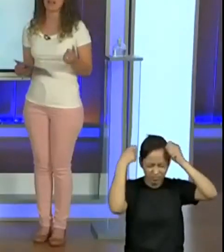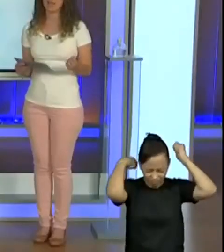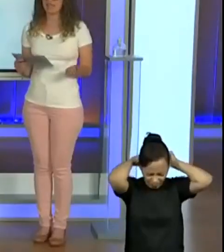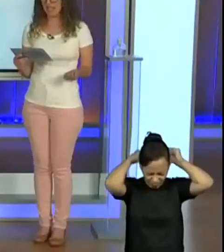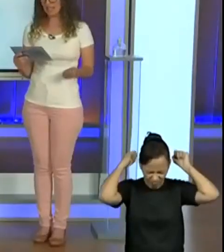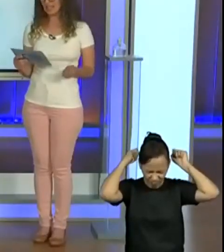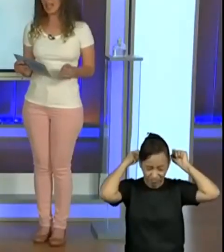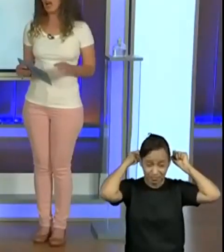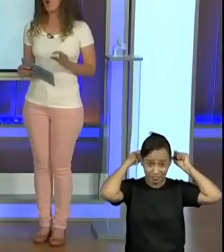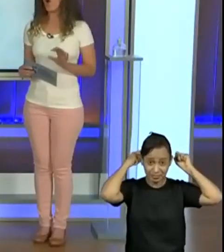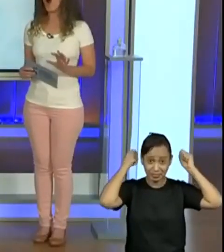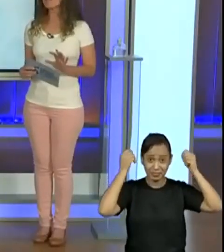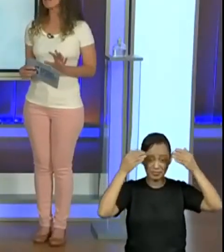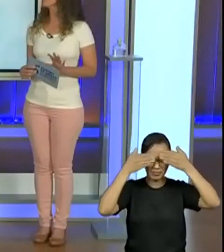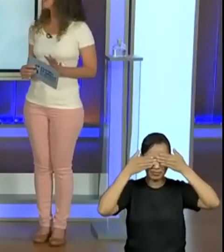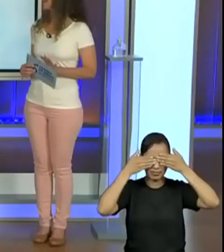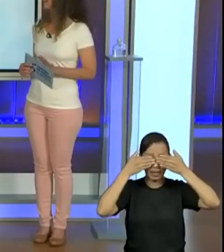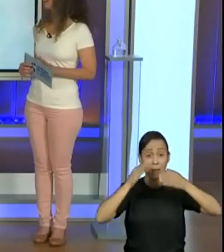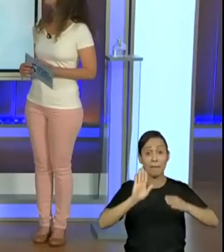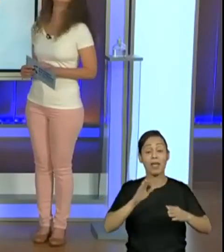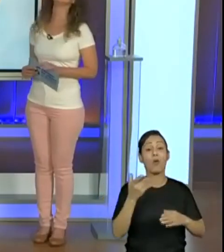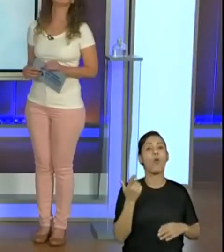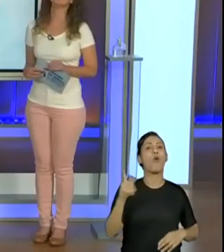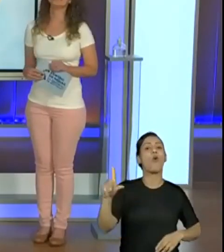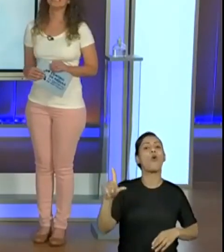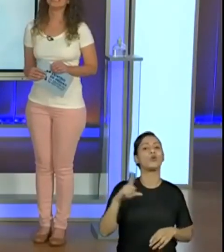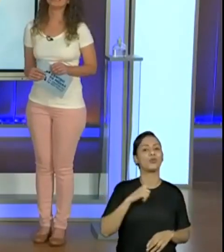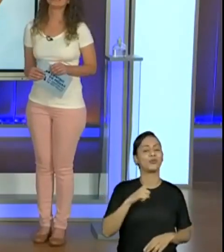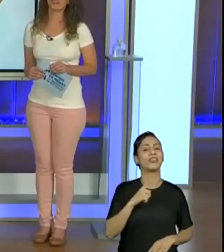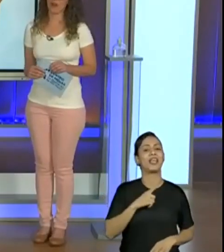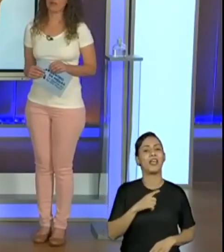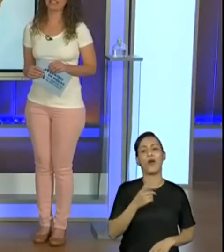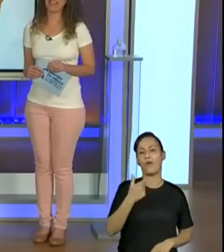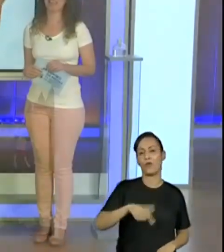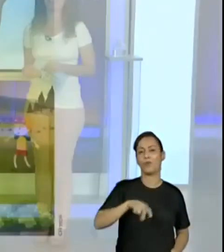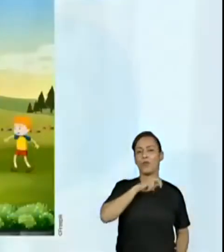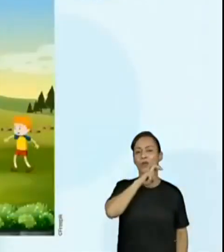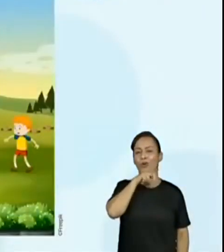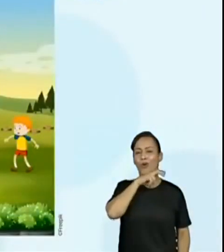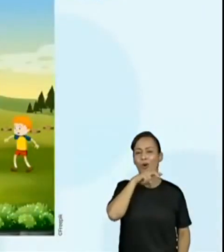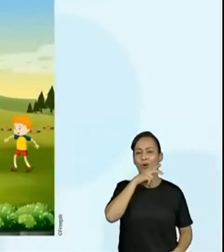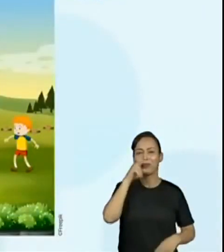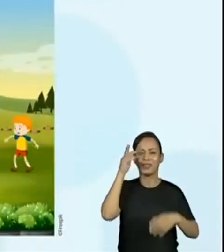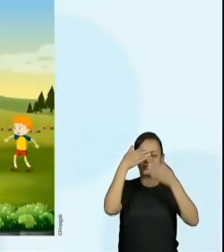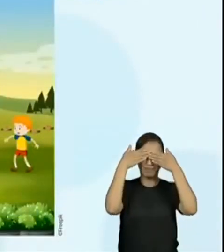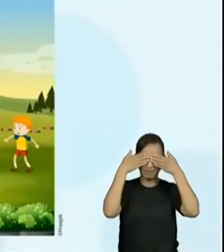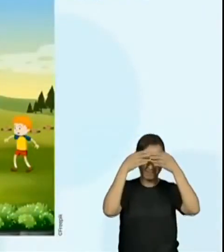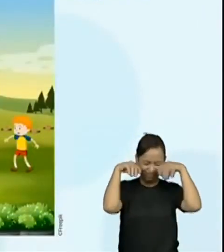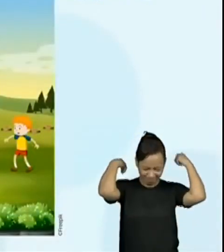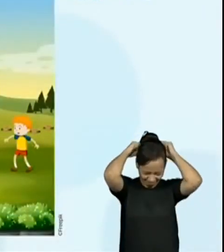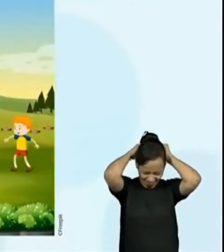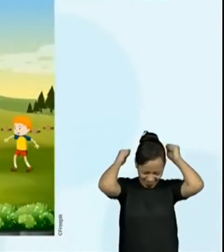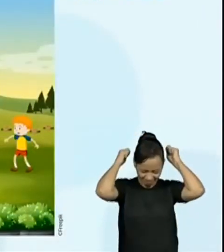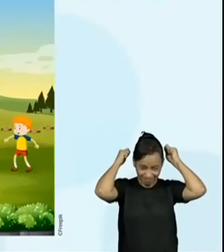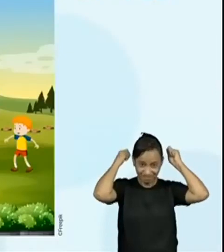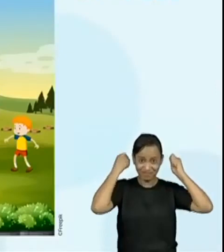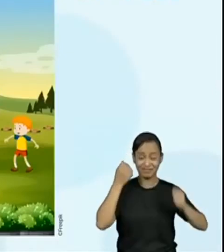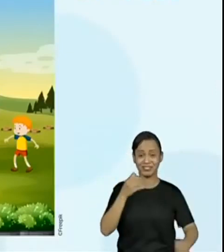Então, a cabra cega tem a cobra cega. Ah, essa que eu conhecia. Cobra cega? Cobra